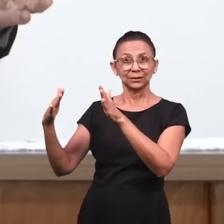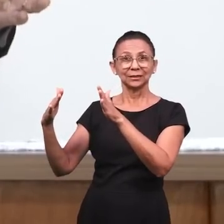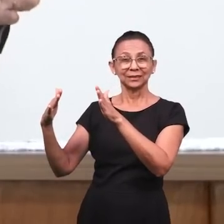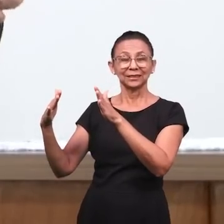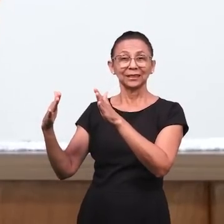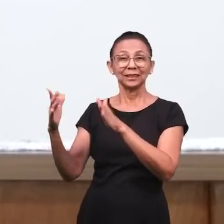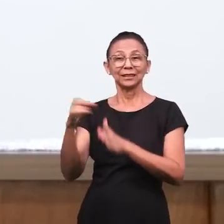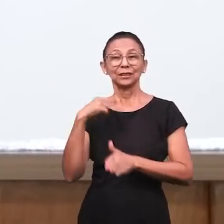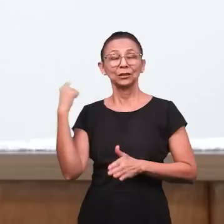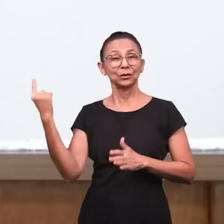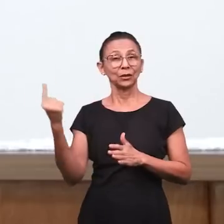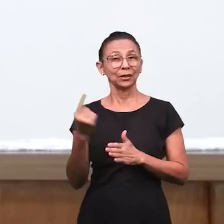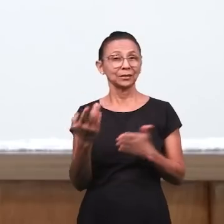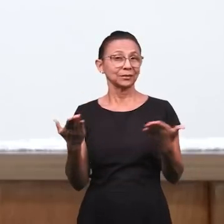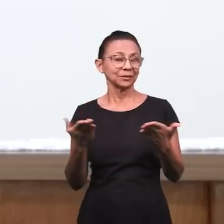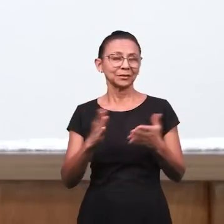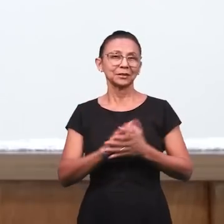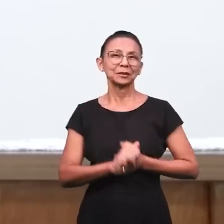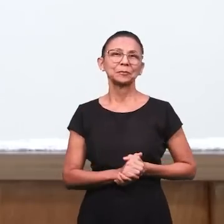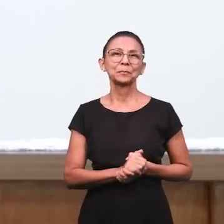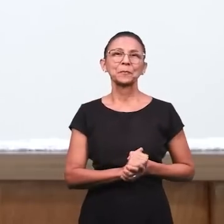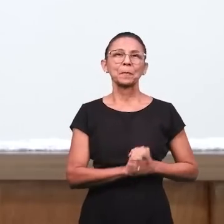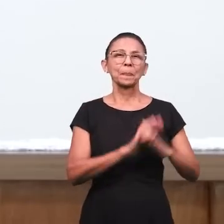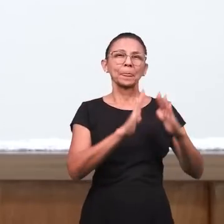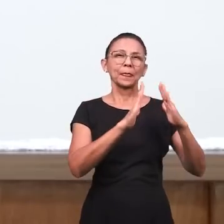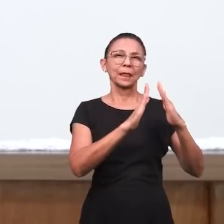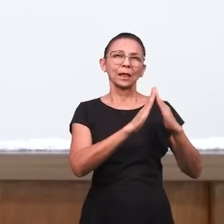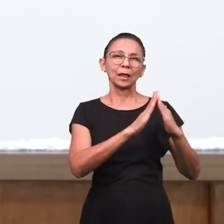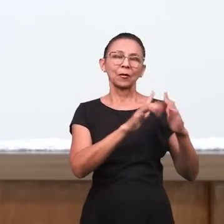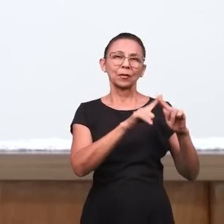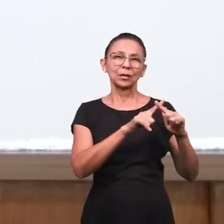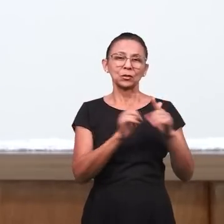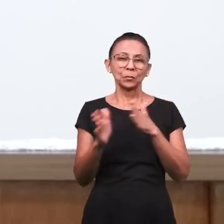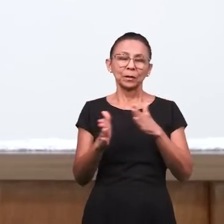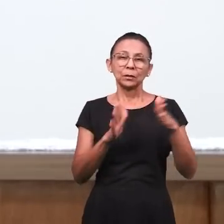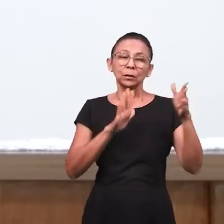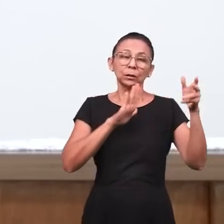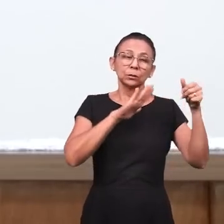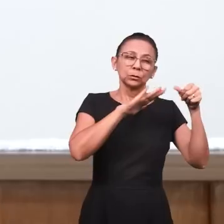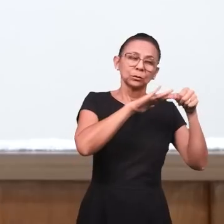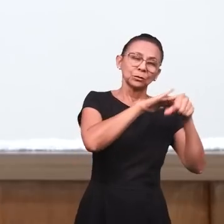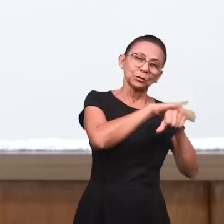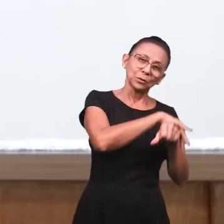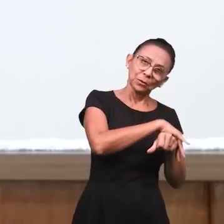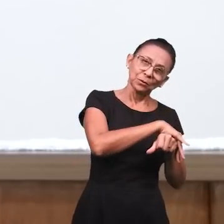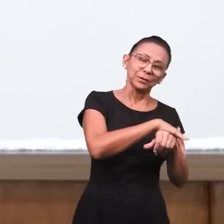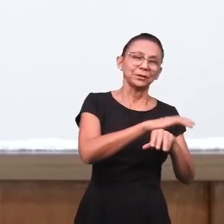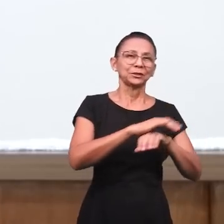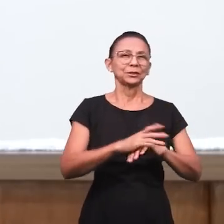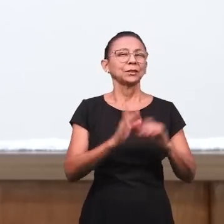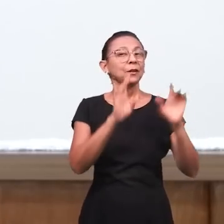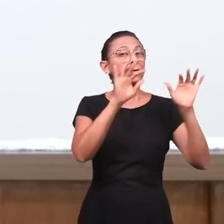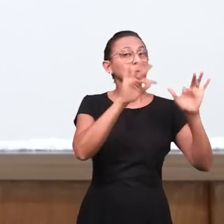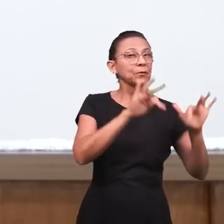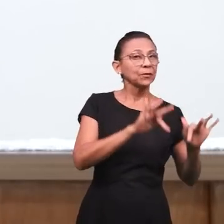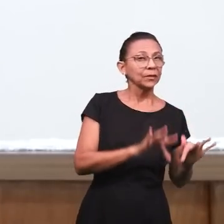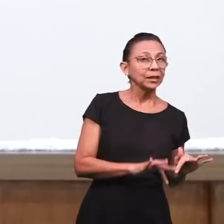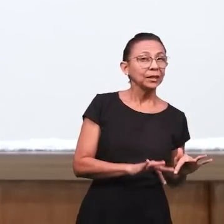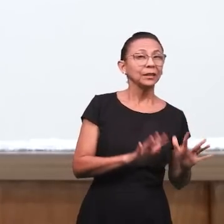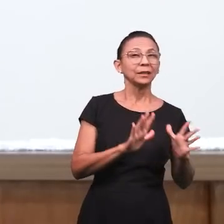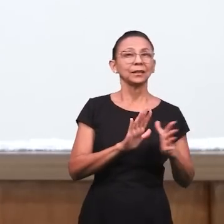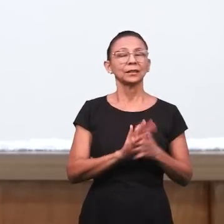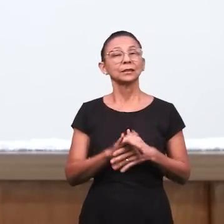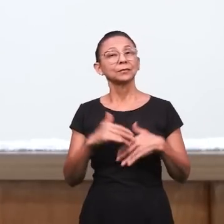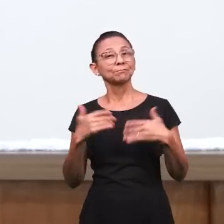surgindo. E nós agora estamos vivendo a noite. Por isso que Jesus